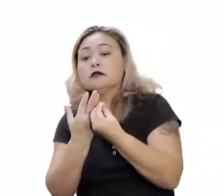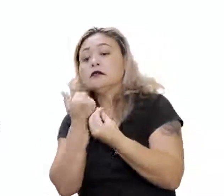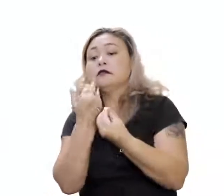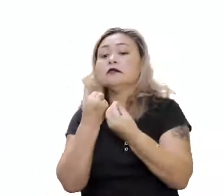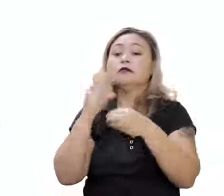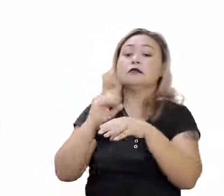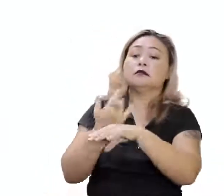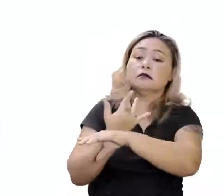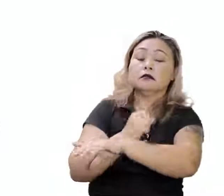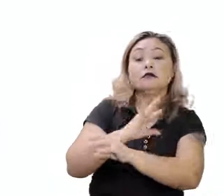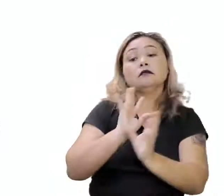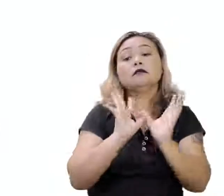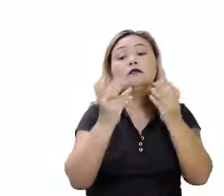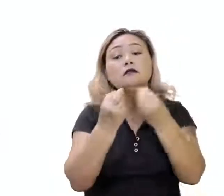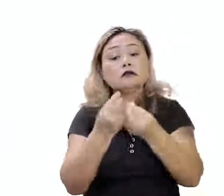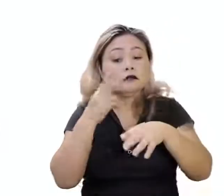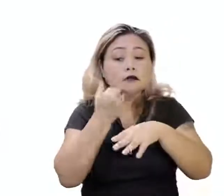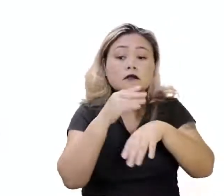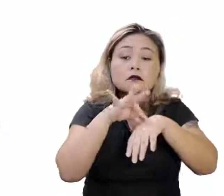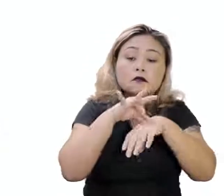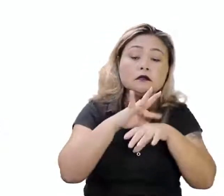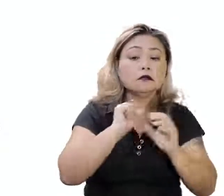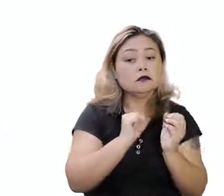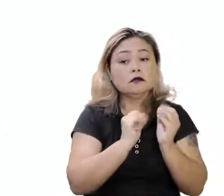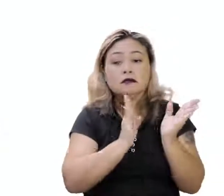ser carnívoros, ou todos vão ser organismos